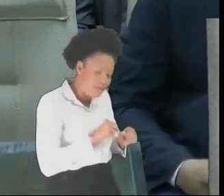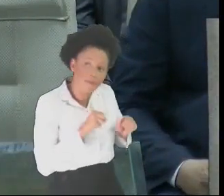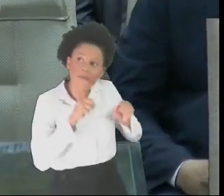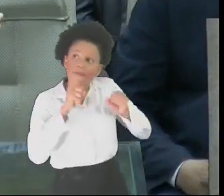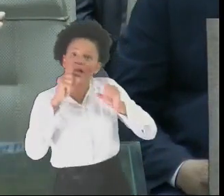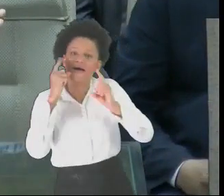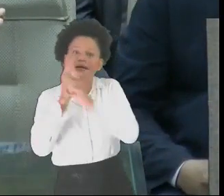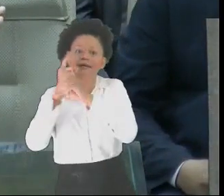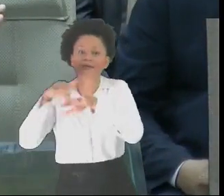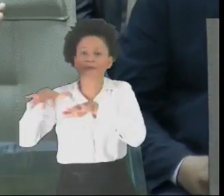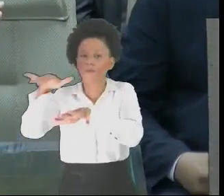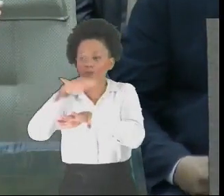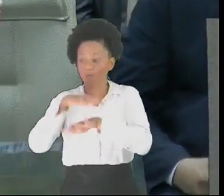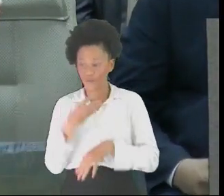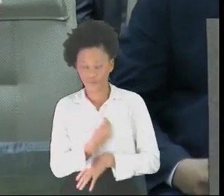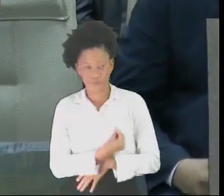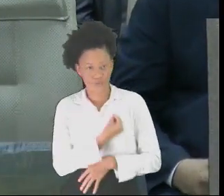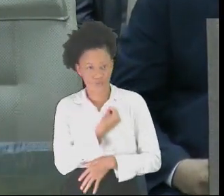Os vivos serão